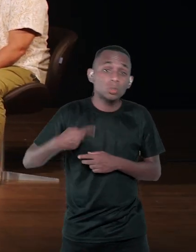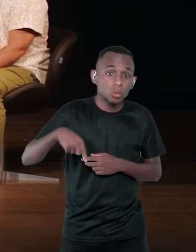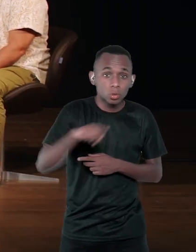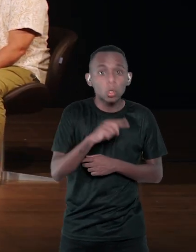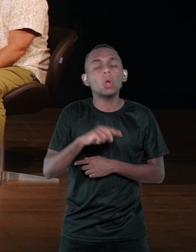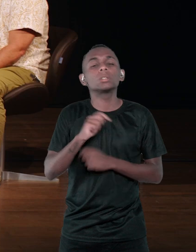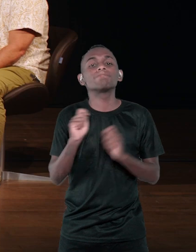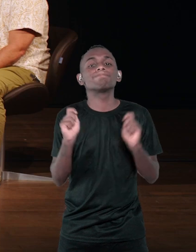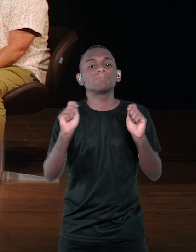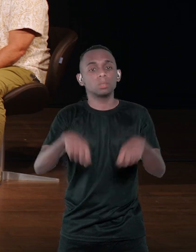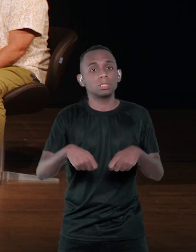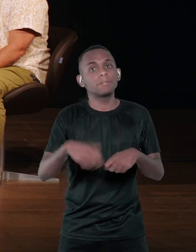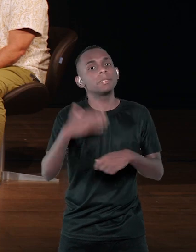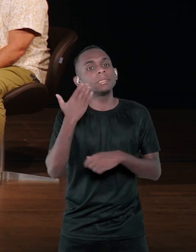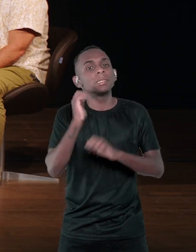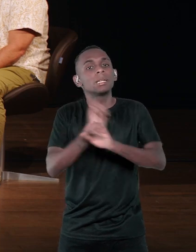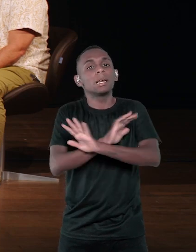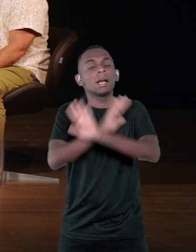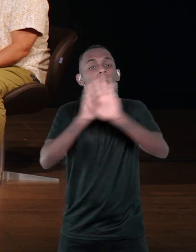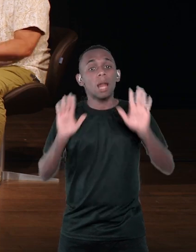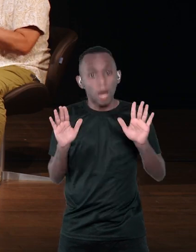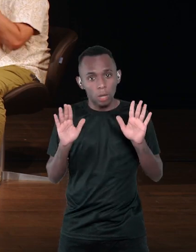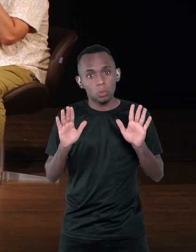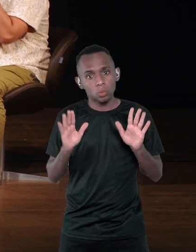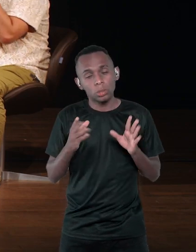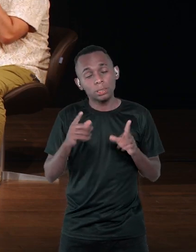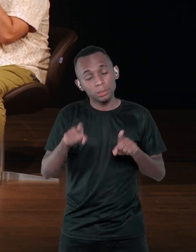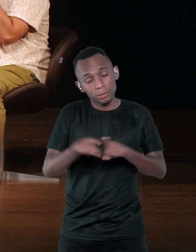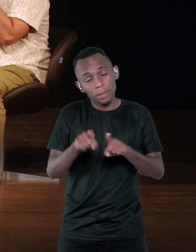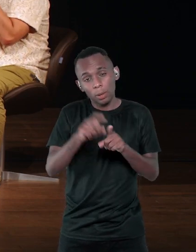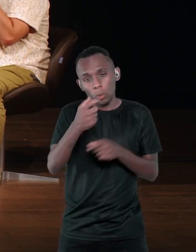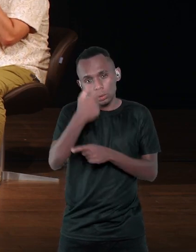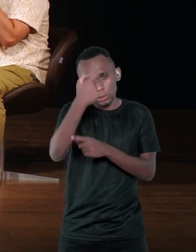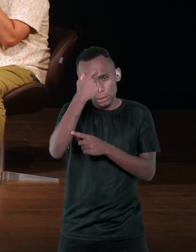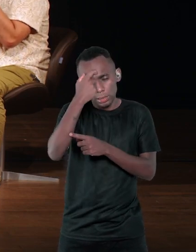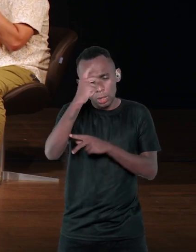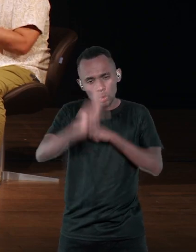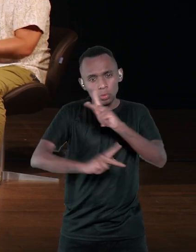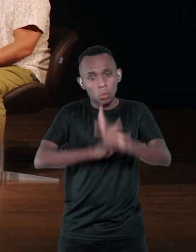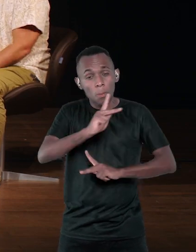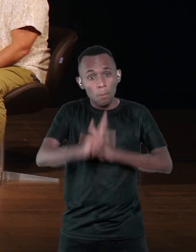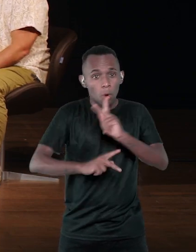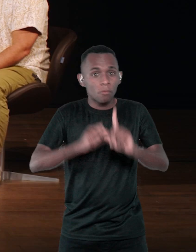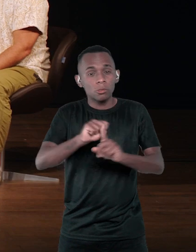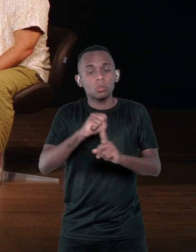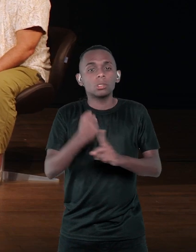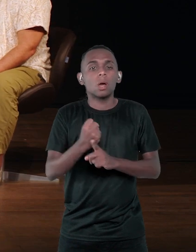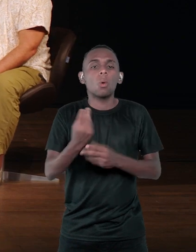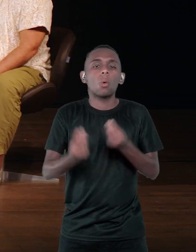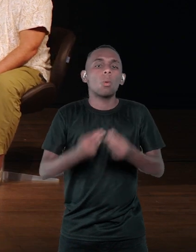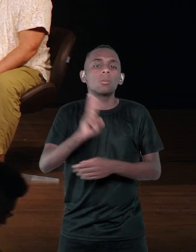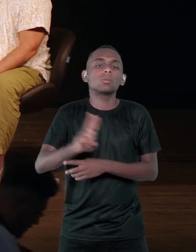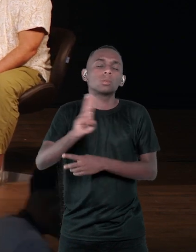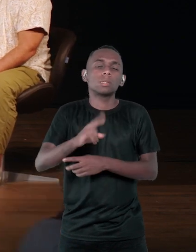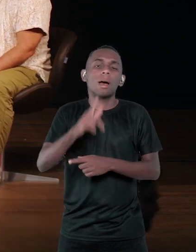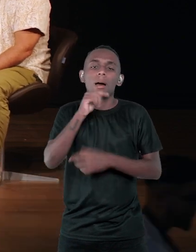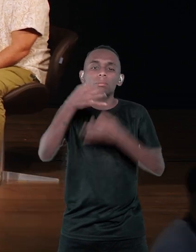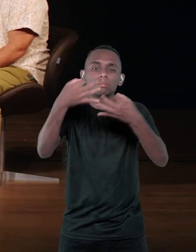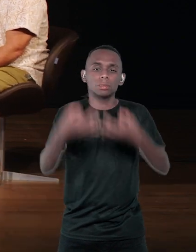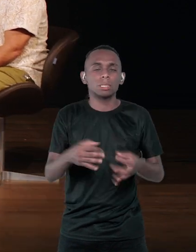aqui entender e conscientizar a nossa população sobre o uso da água. Obrigado,